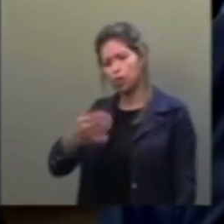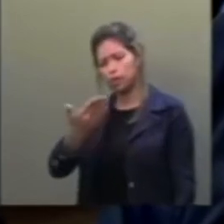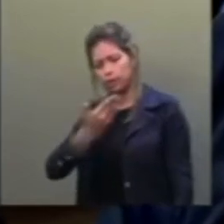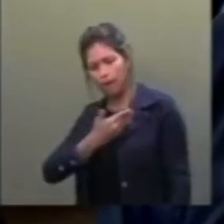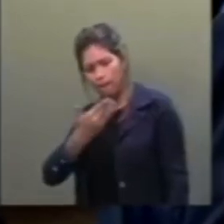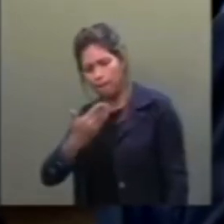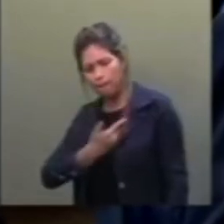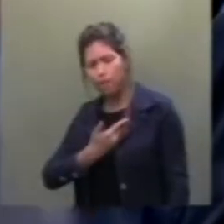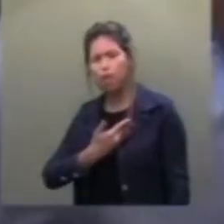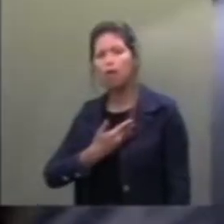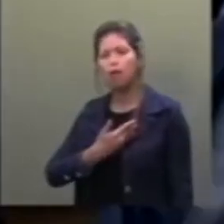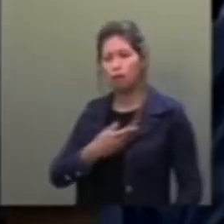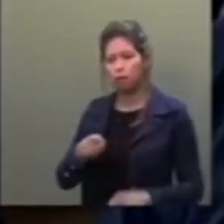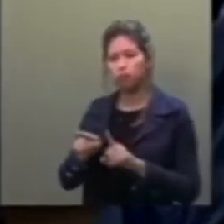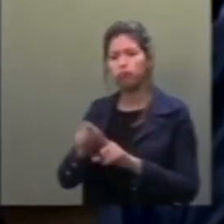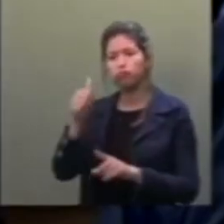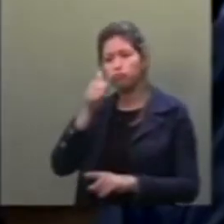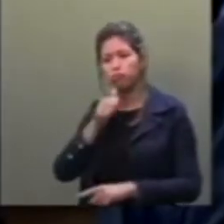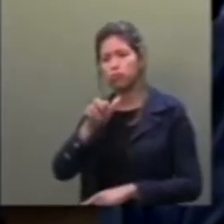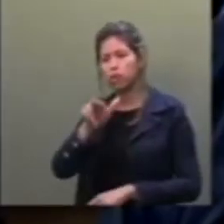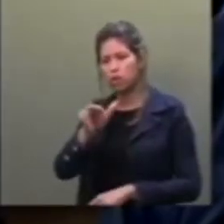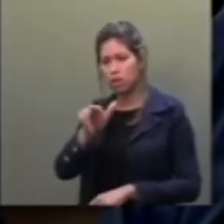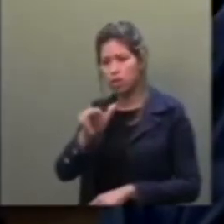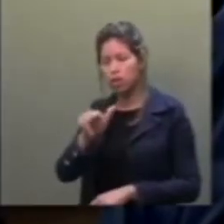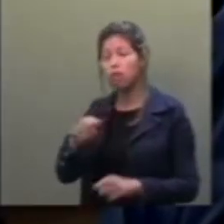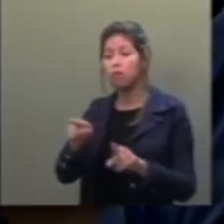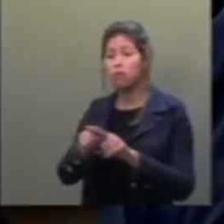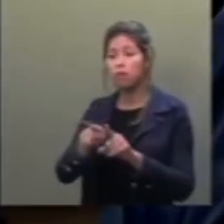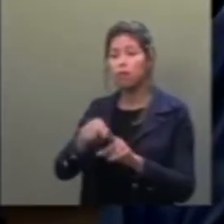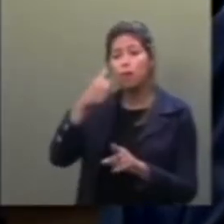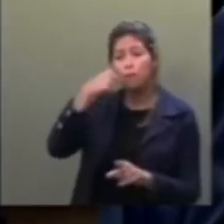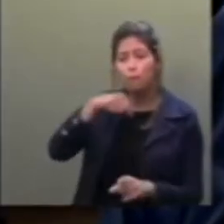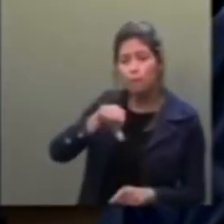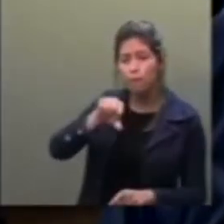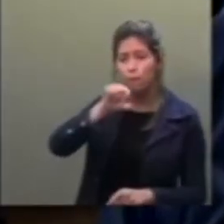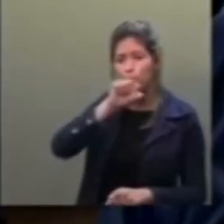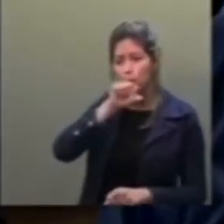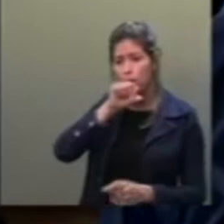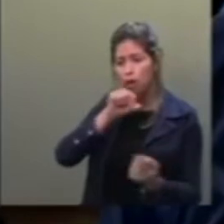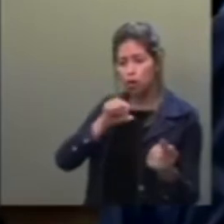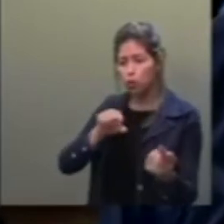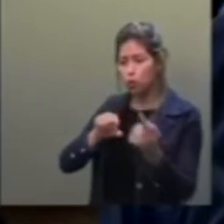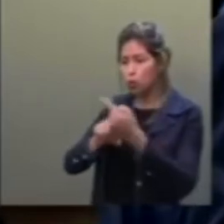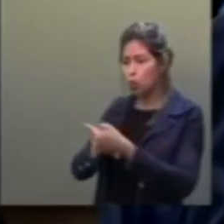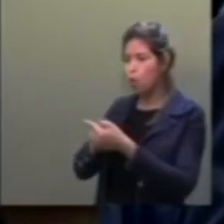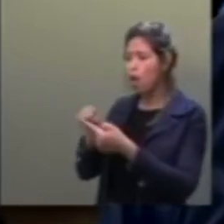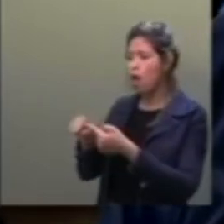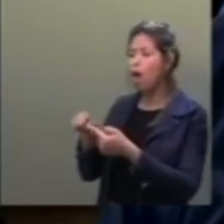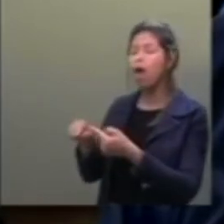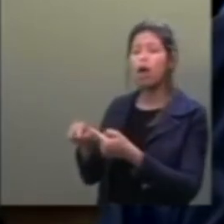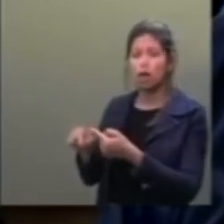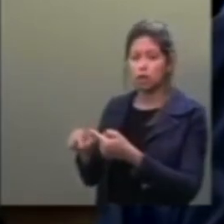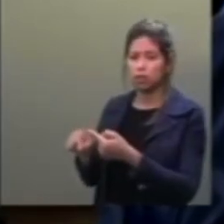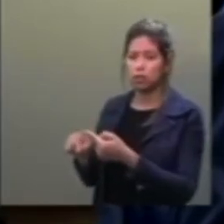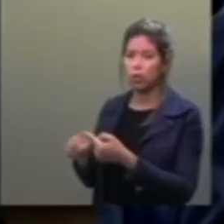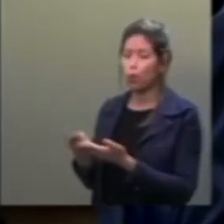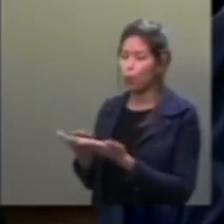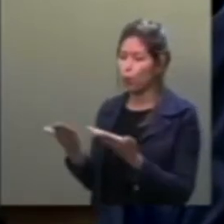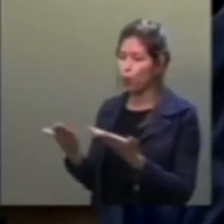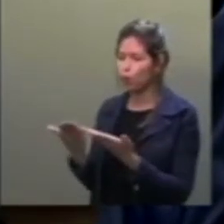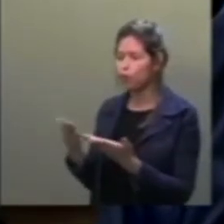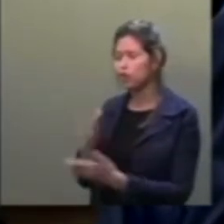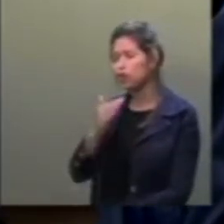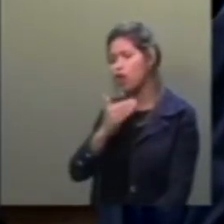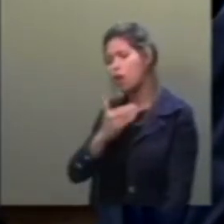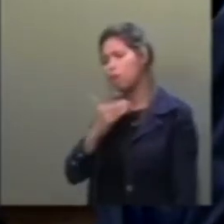do vereador Rodrigão do município de Água Azul do Norte ela passou para a eternidade na data de